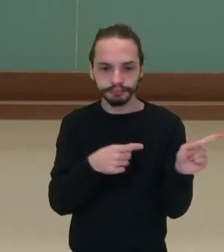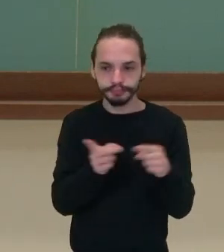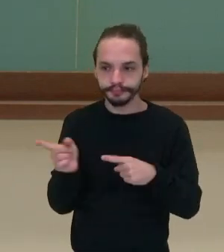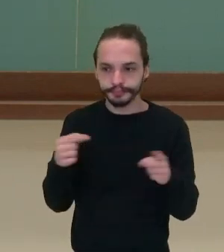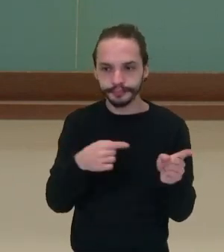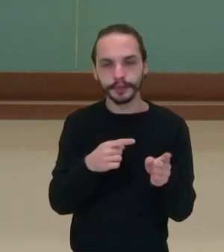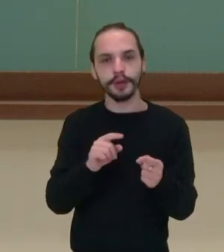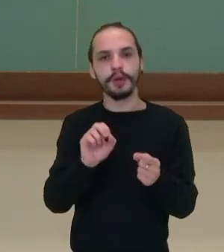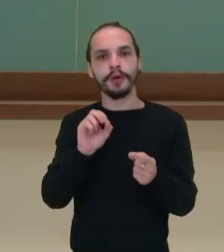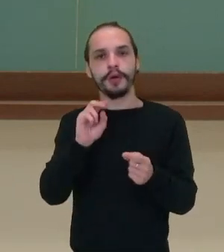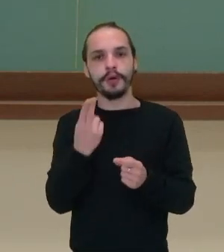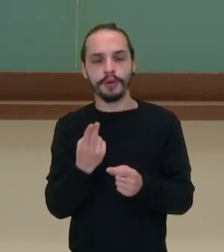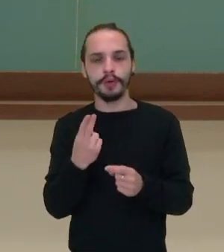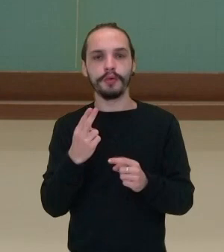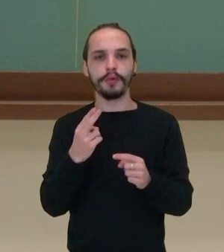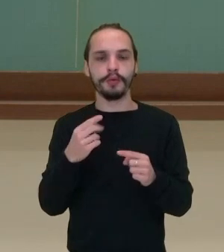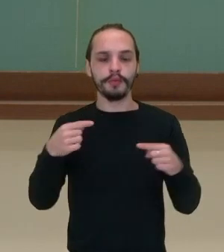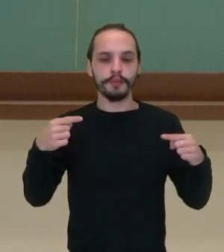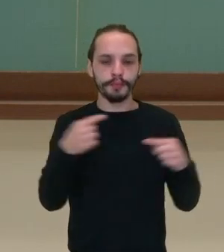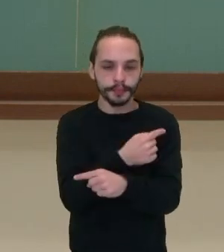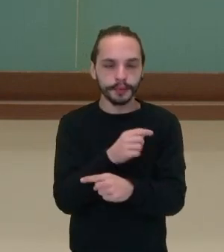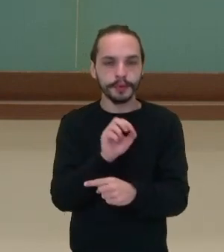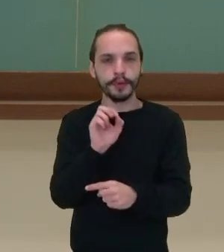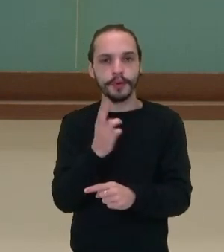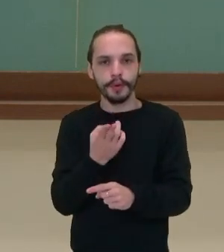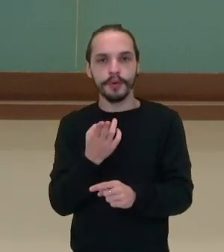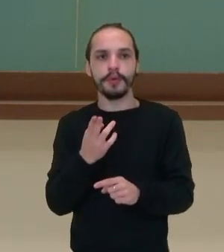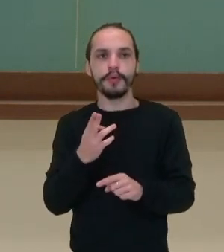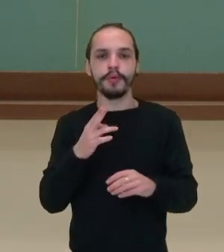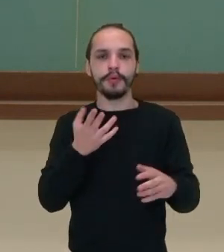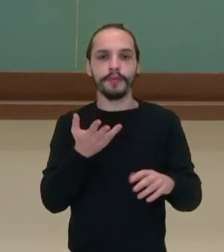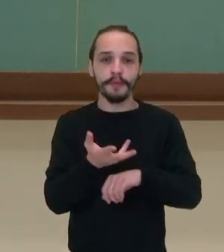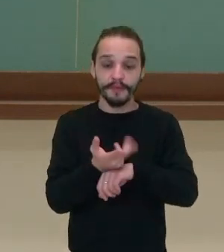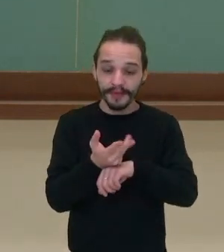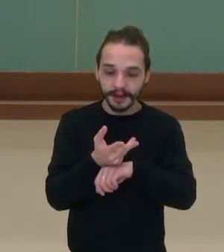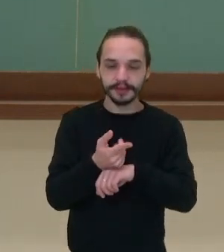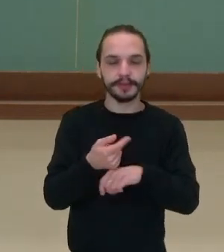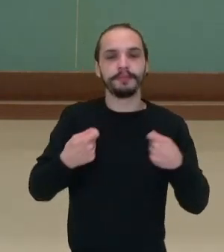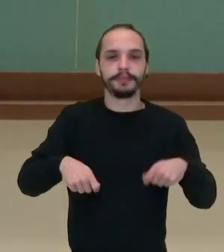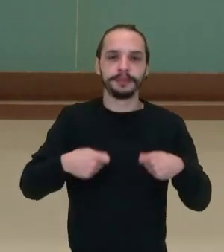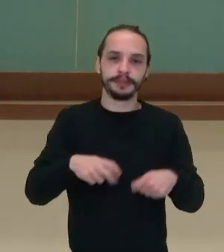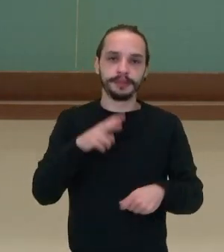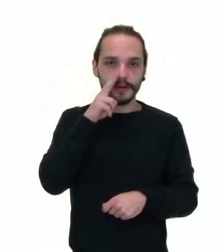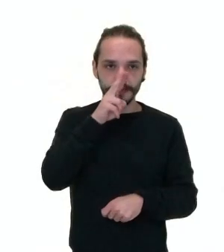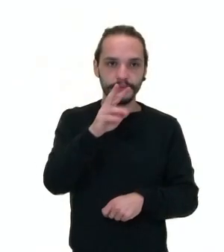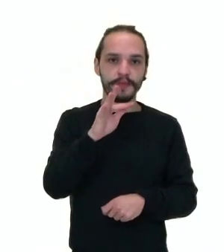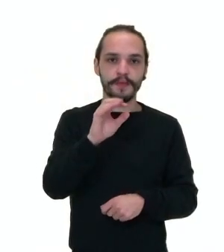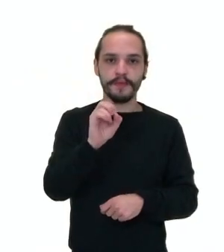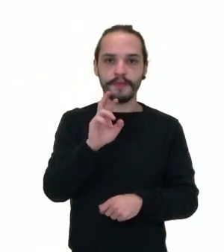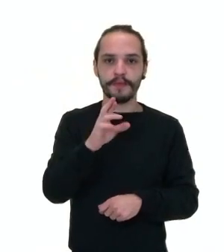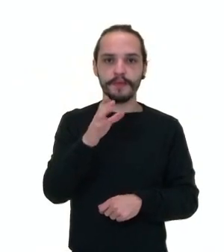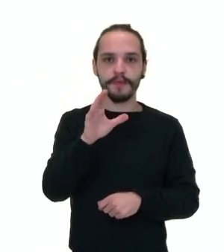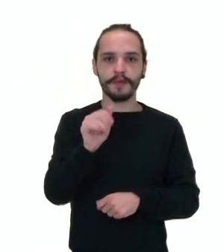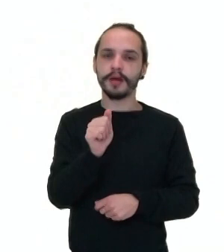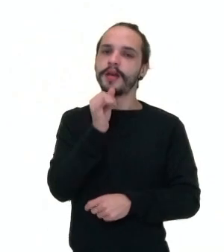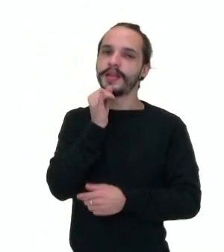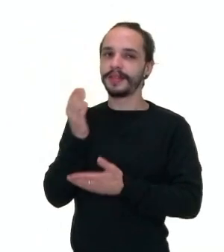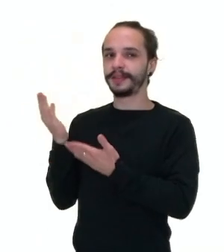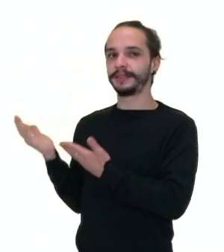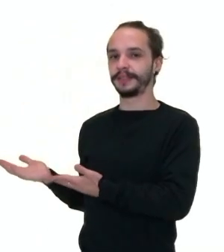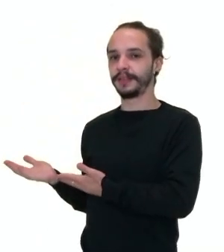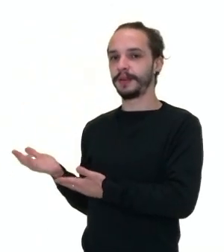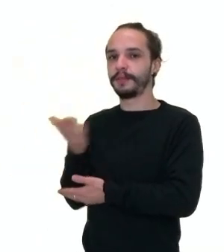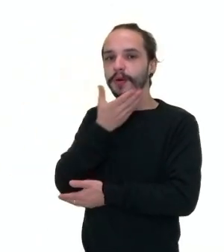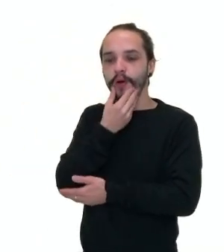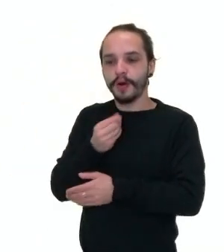módulo, existe atuação de uma força, ok? Então é o caso que você está vendo aqui do cara empurrando o